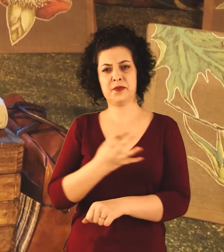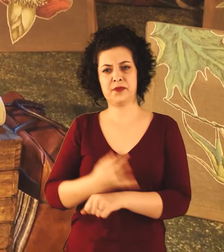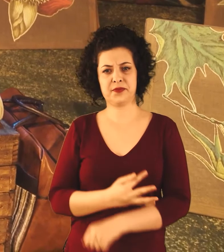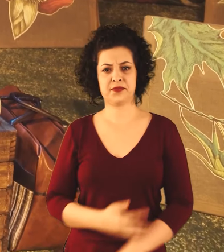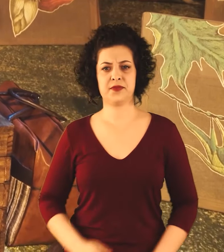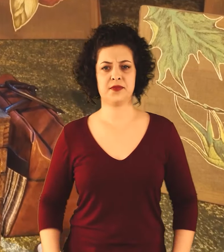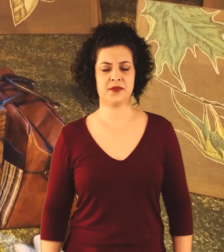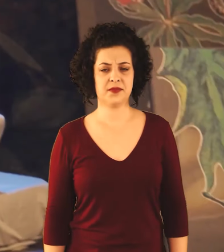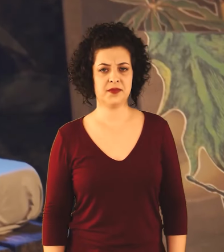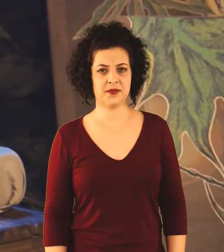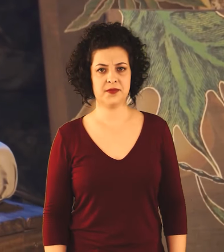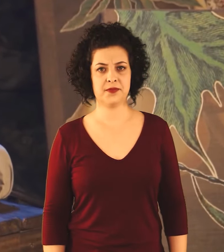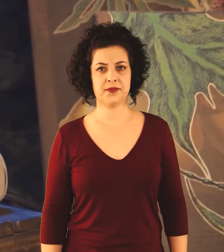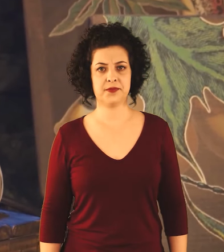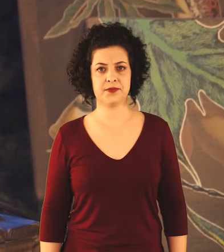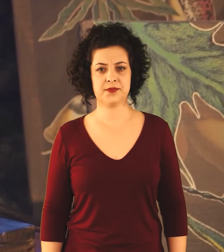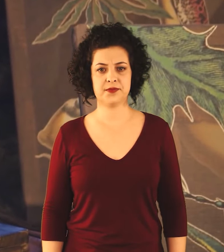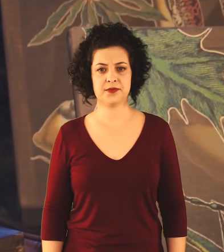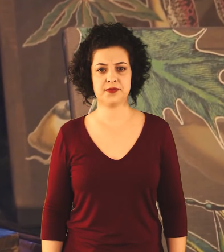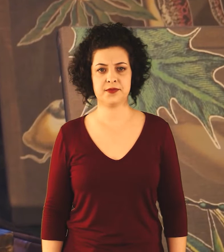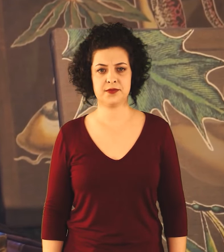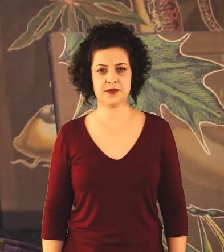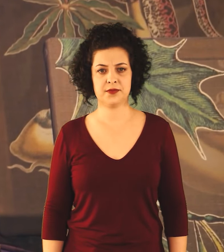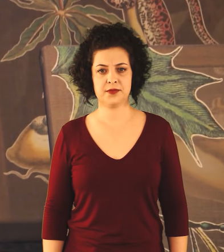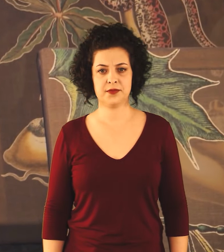Maria deita na cama. O corpo mole.